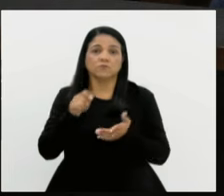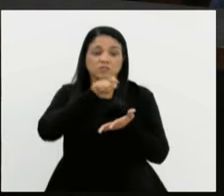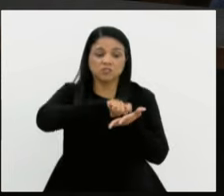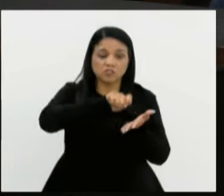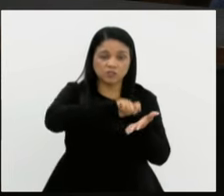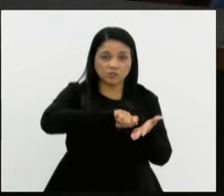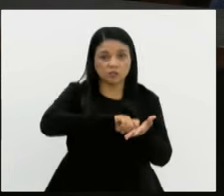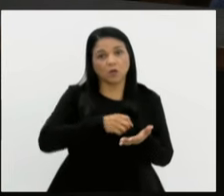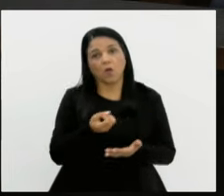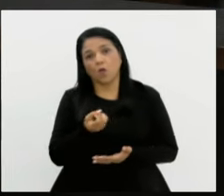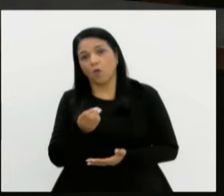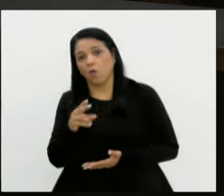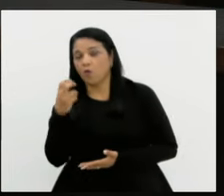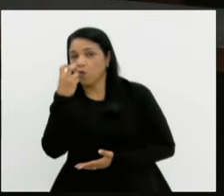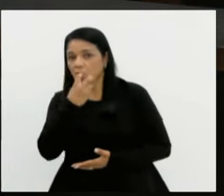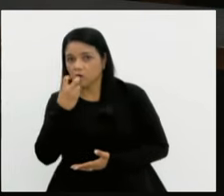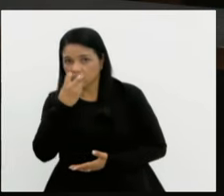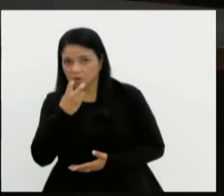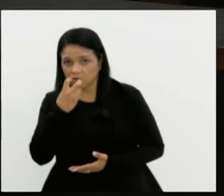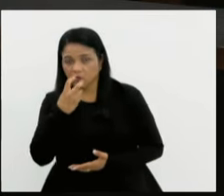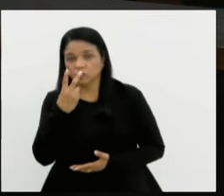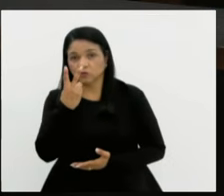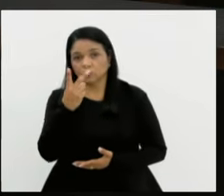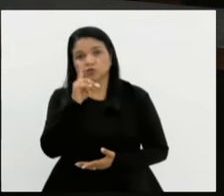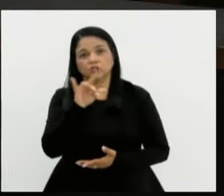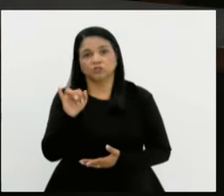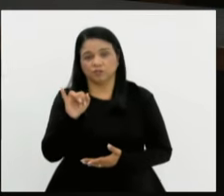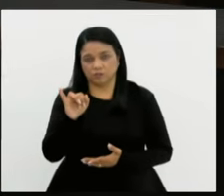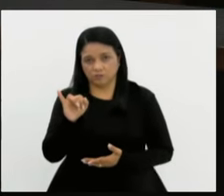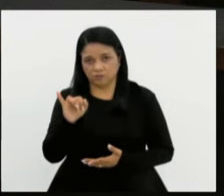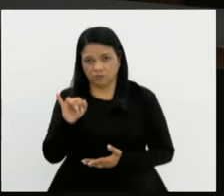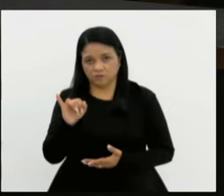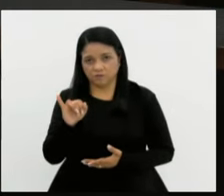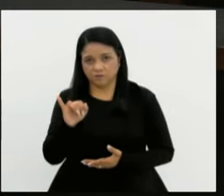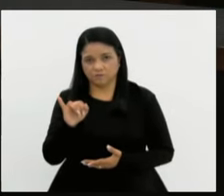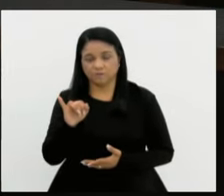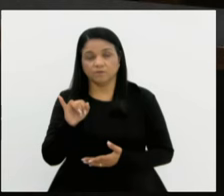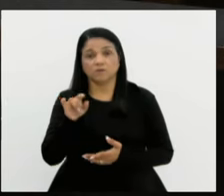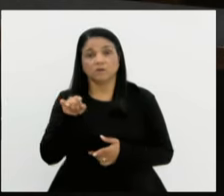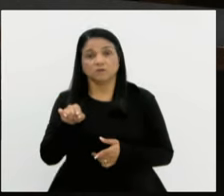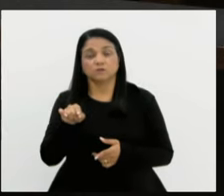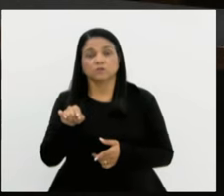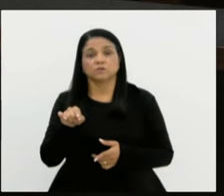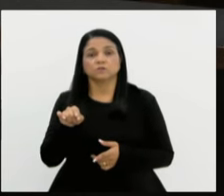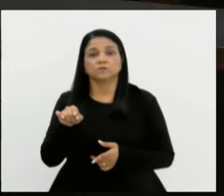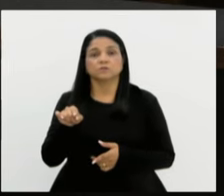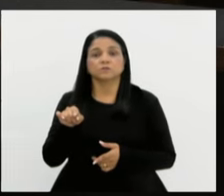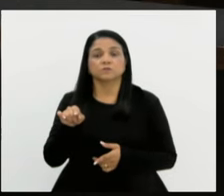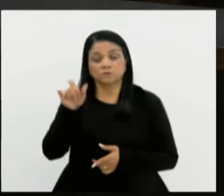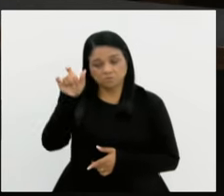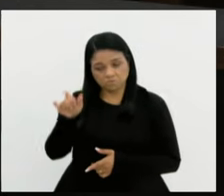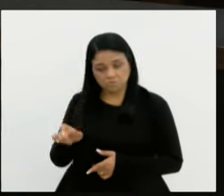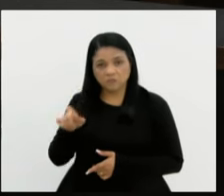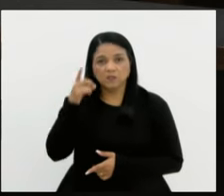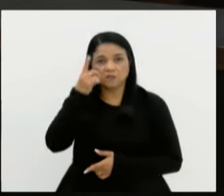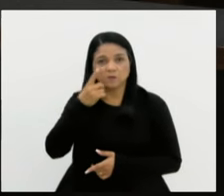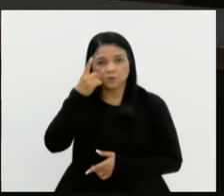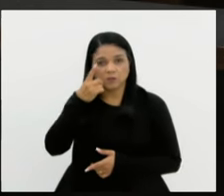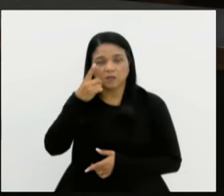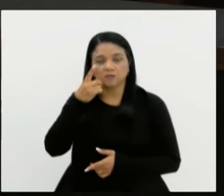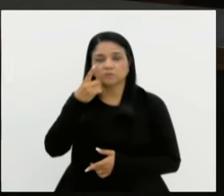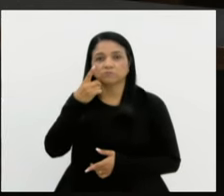escritas nos dois dias seguintes, aquele em que a sua excelência fosse pessoalmente